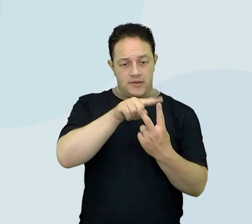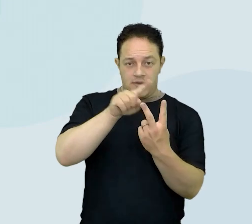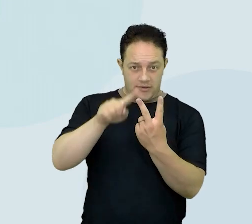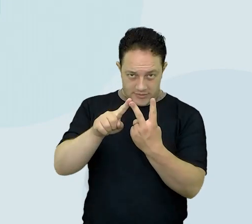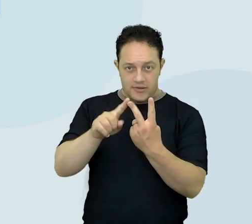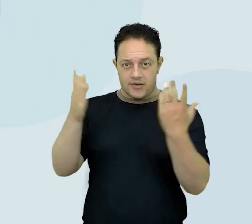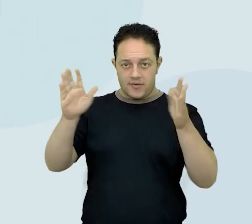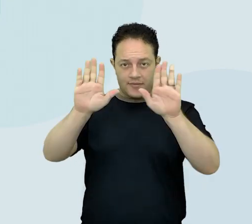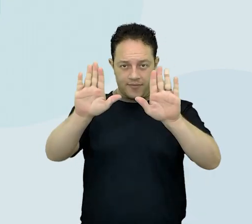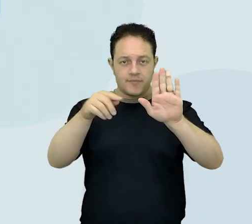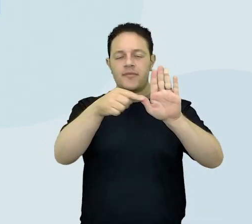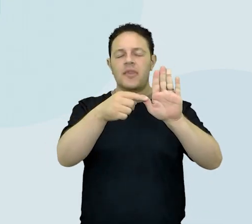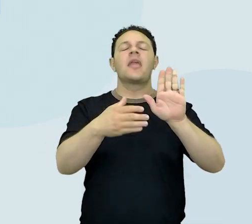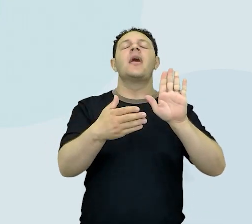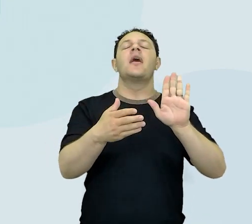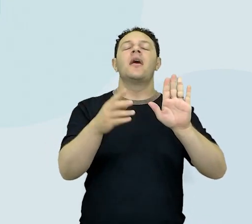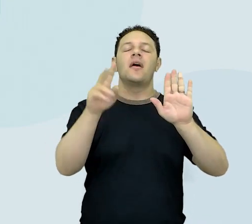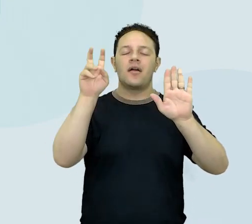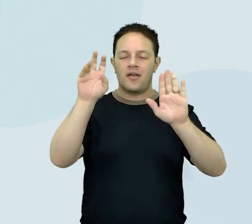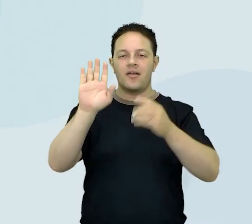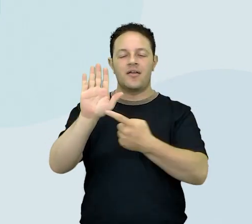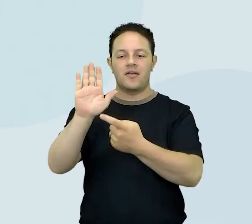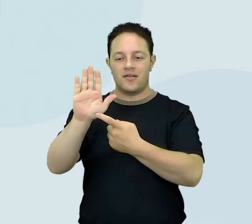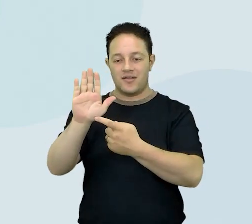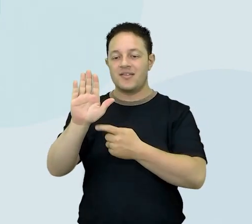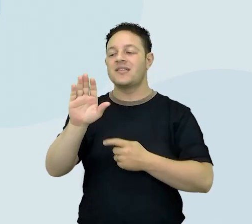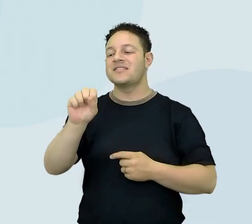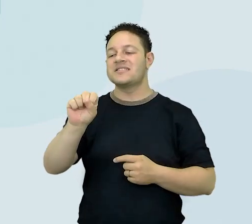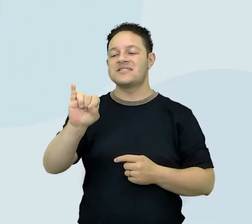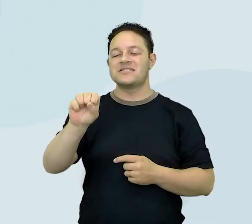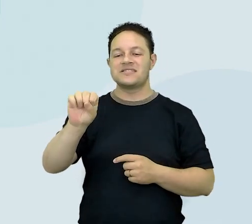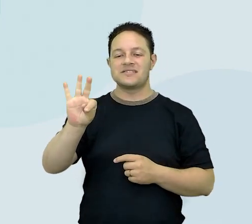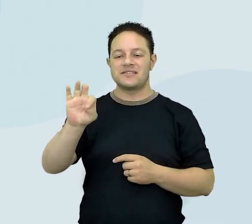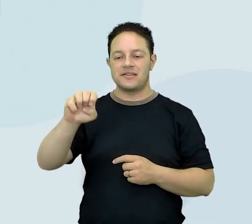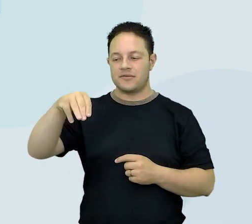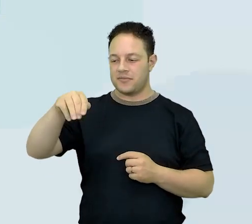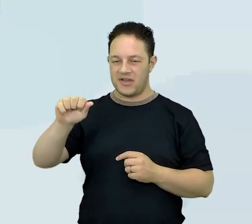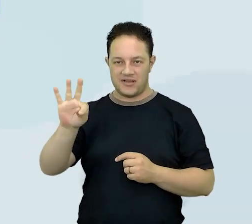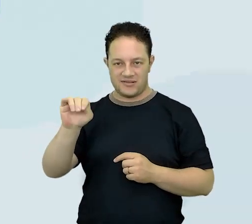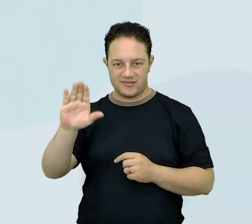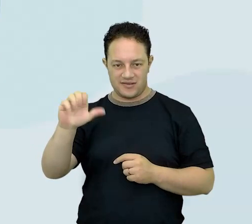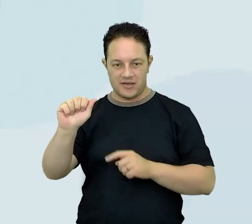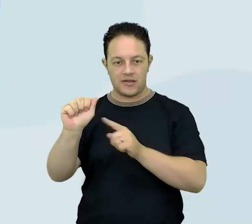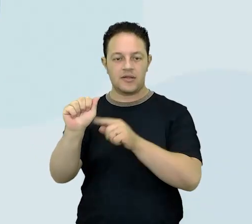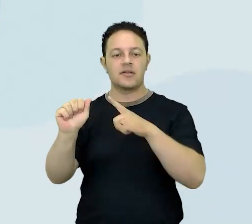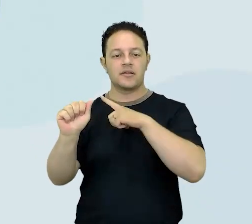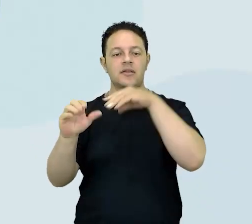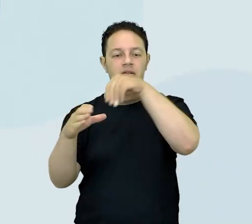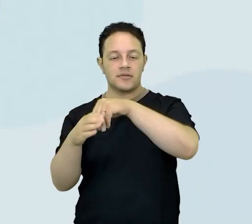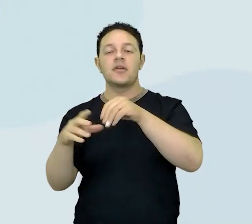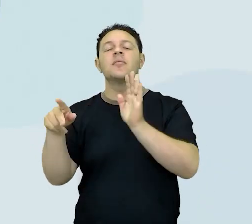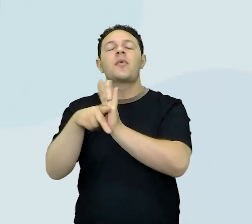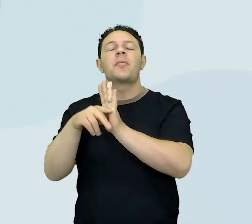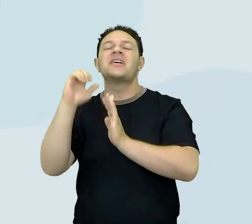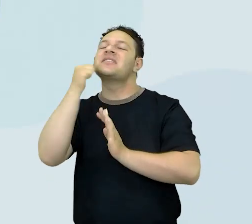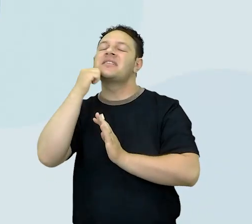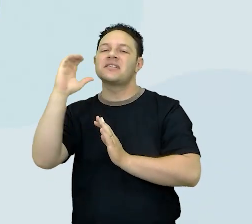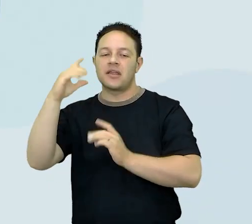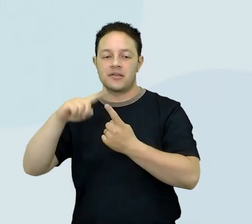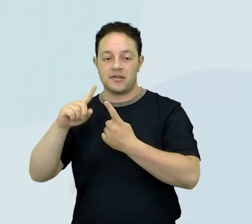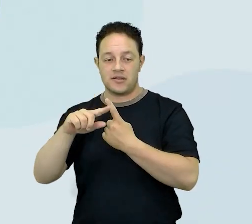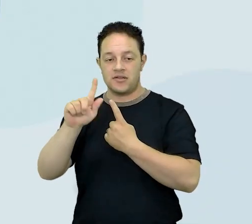duas cartografias? Na cartografia sistemática, nós temos a geodesia, topografia,